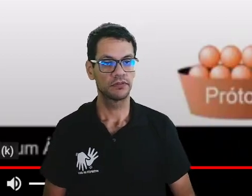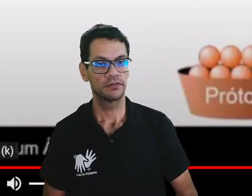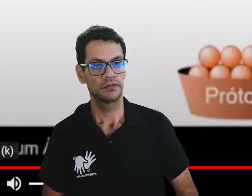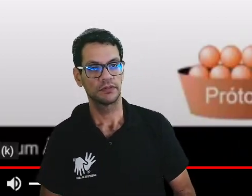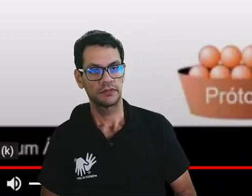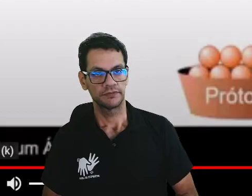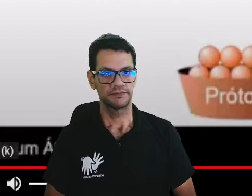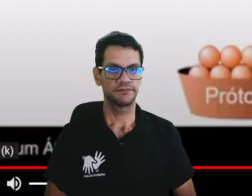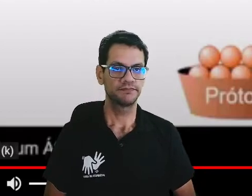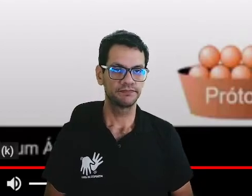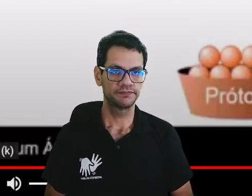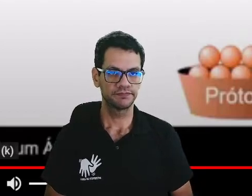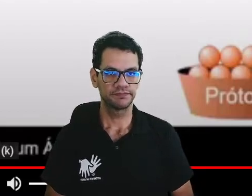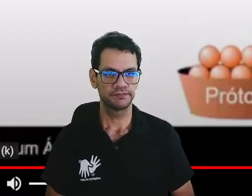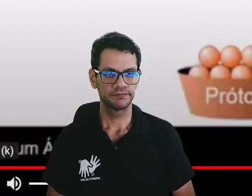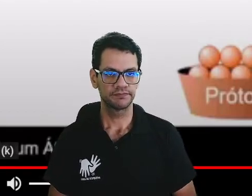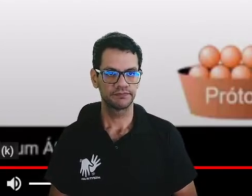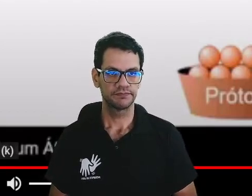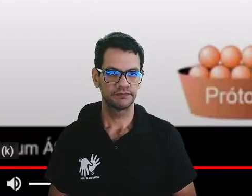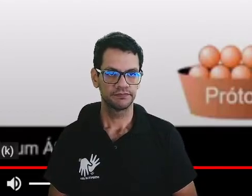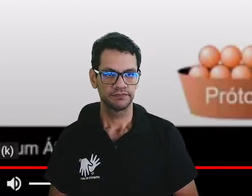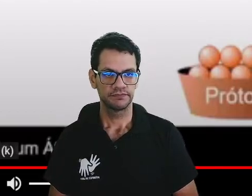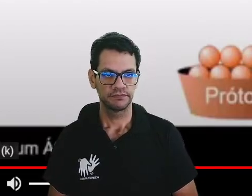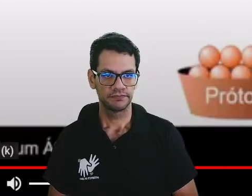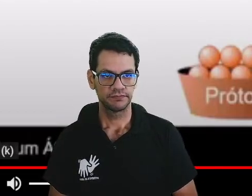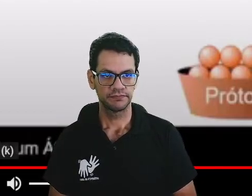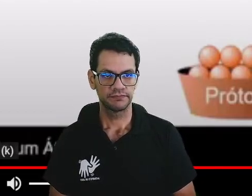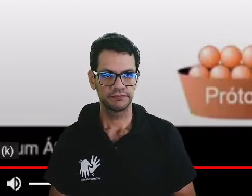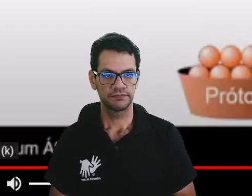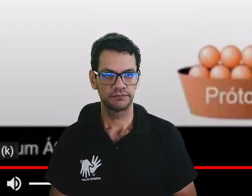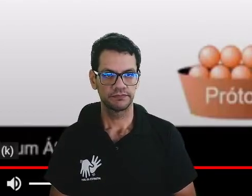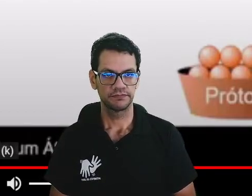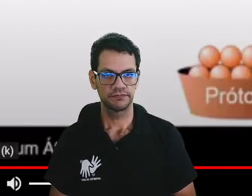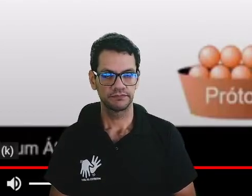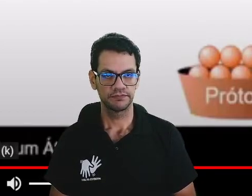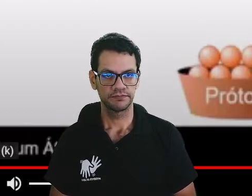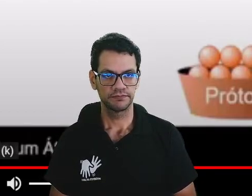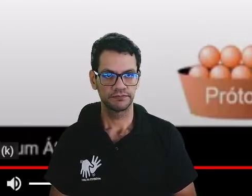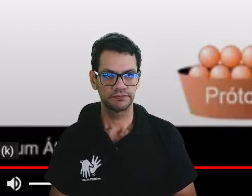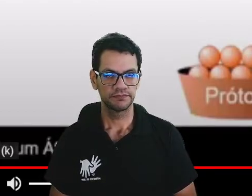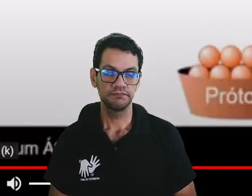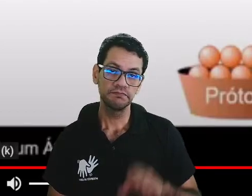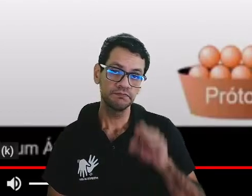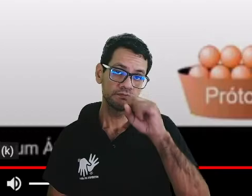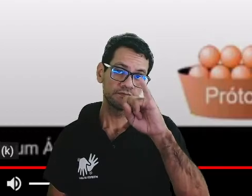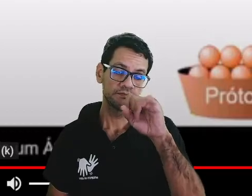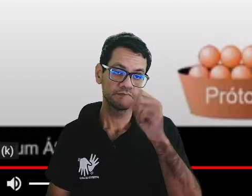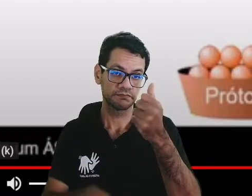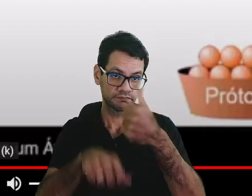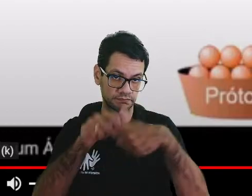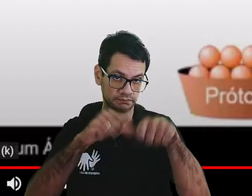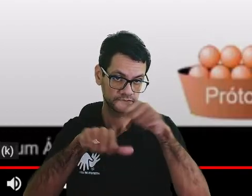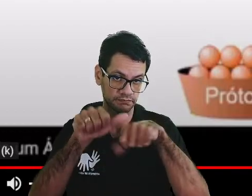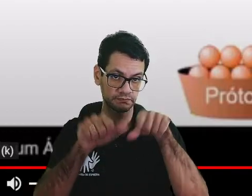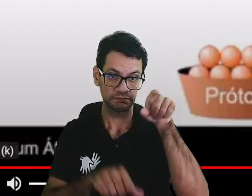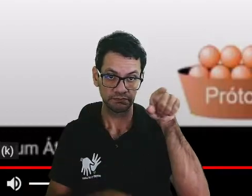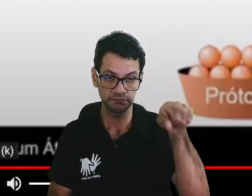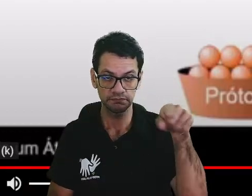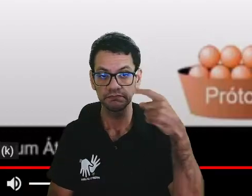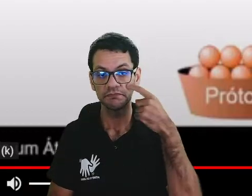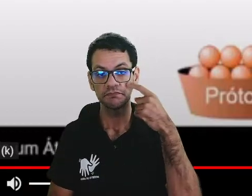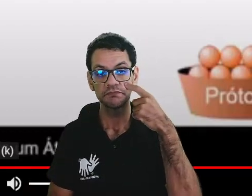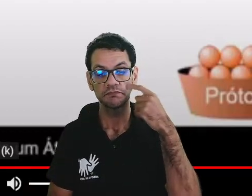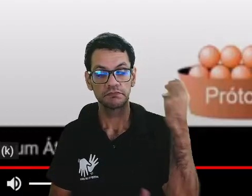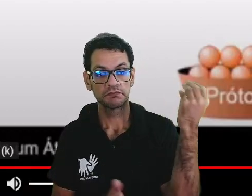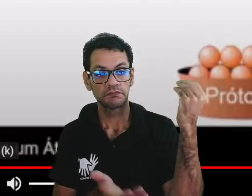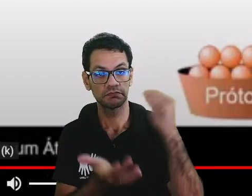hidrogênio. Então, se eu alterar isso, né? Se eu vir ali e